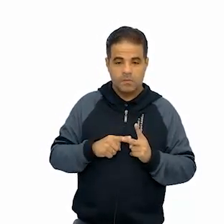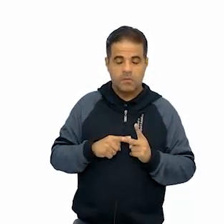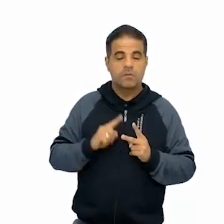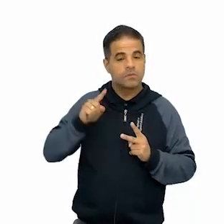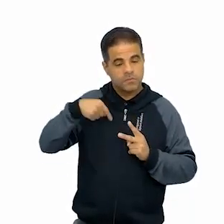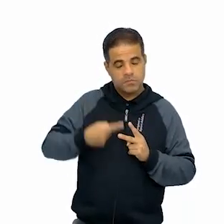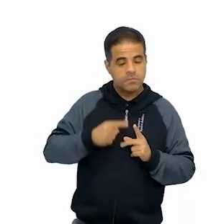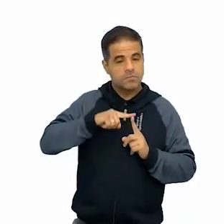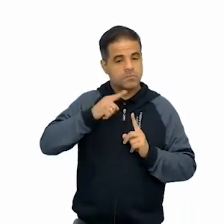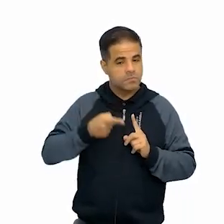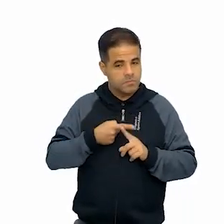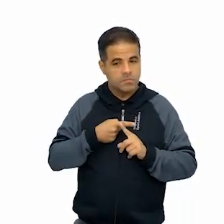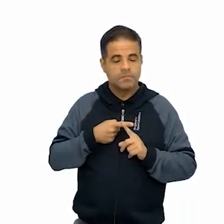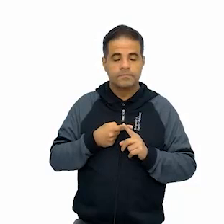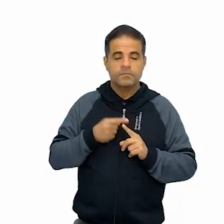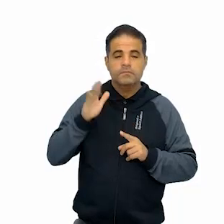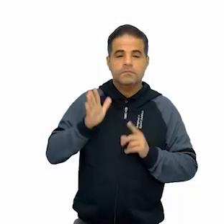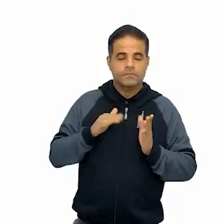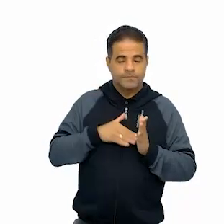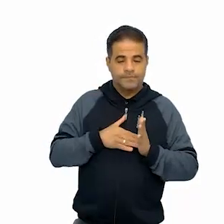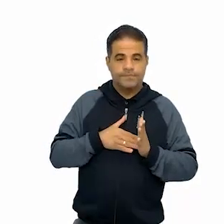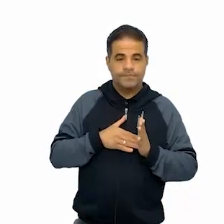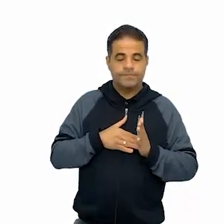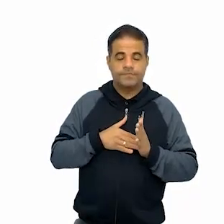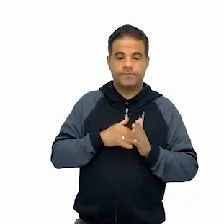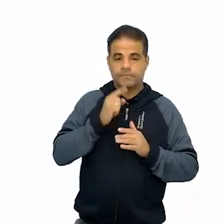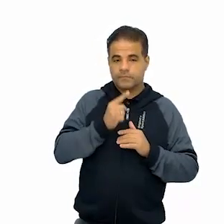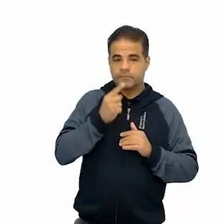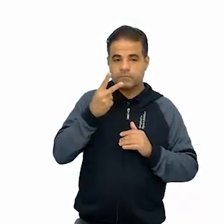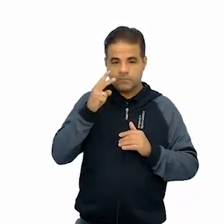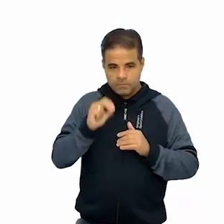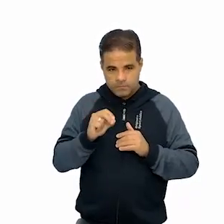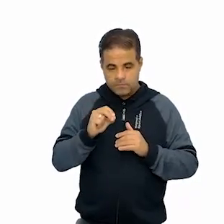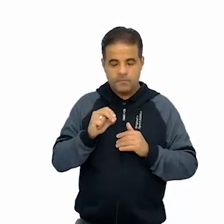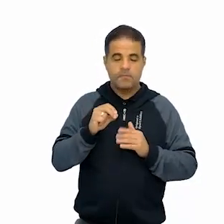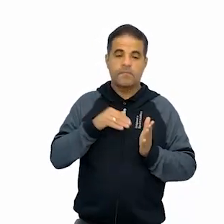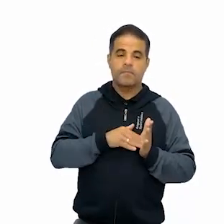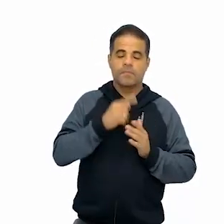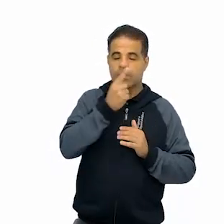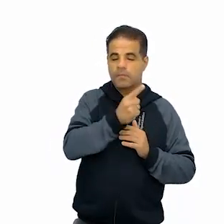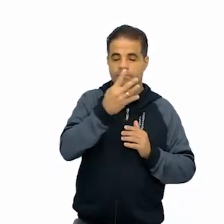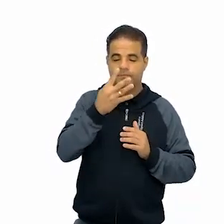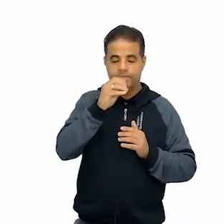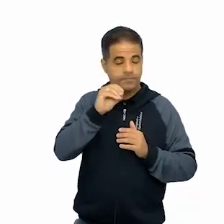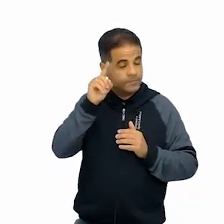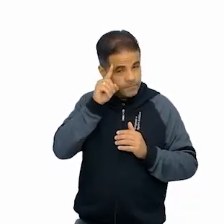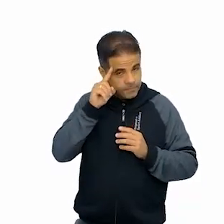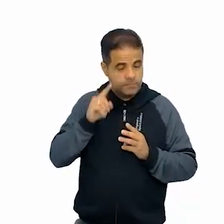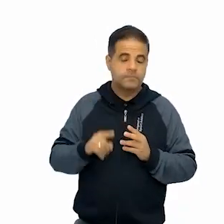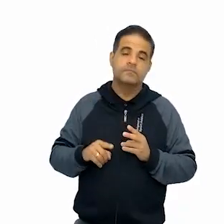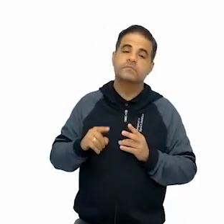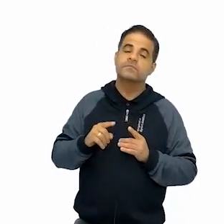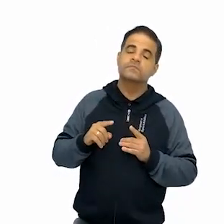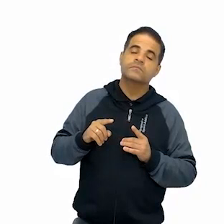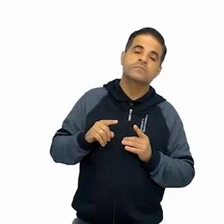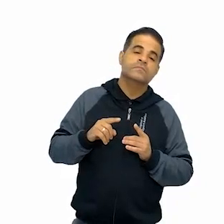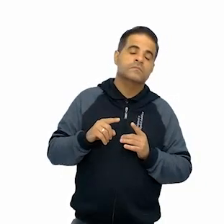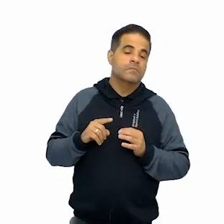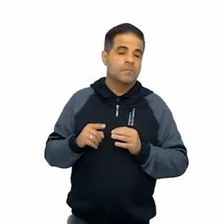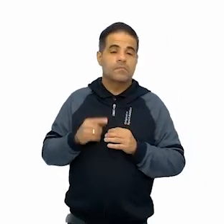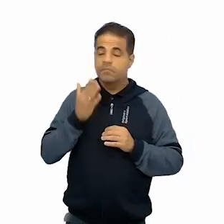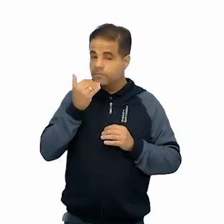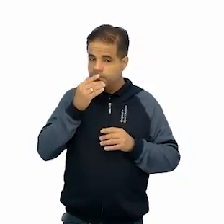após uma gestação que dura de 120 a 140 dias. Alimentam-se de